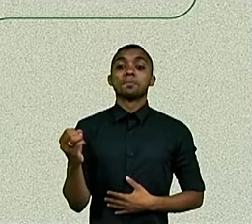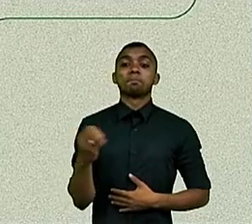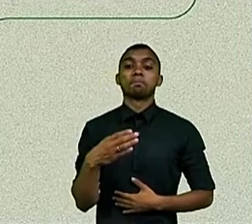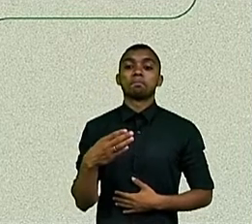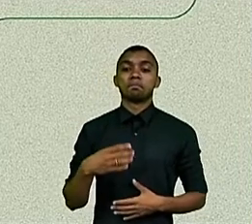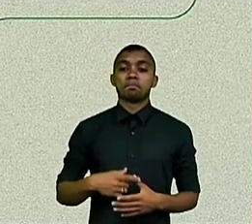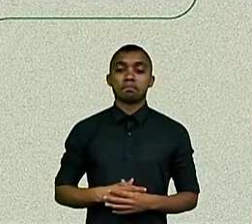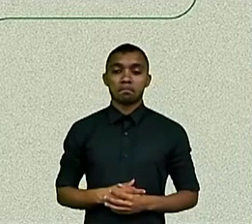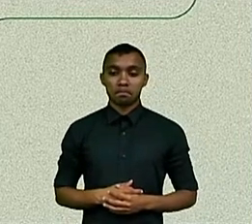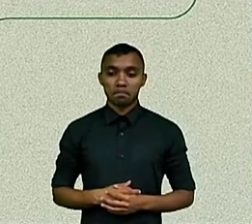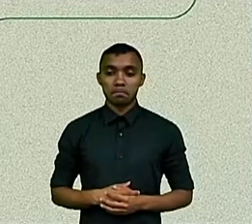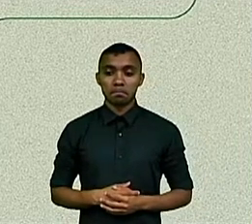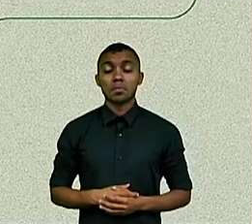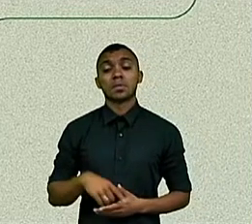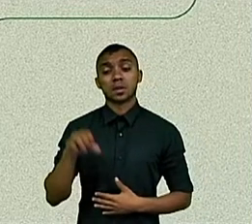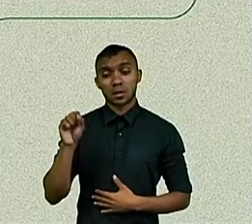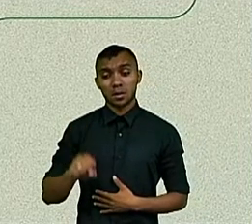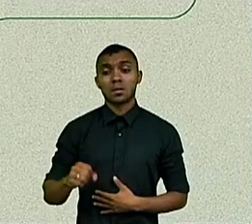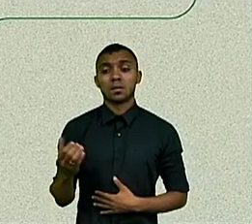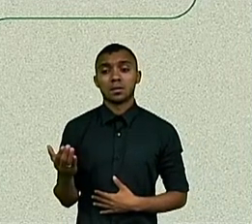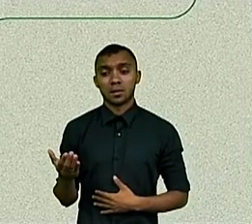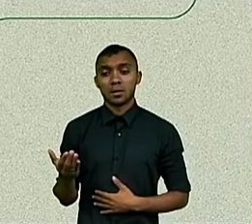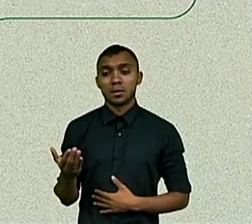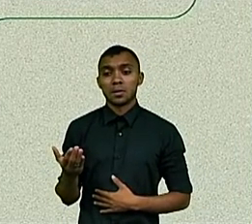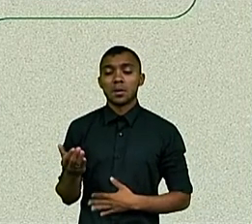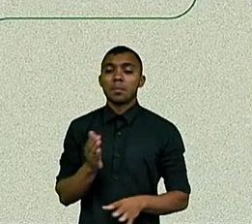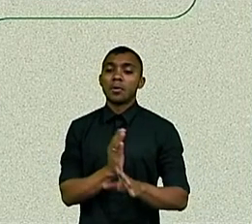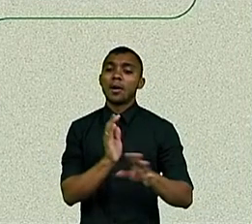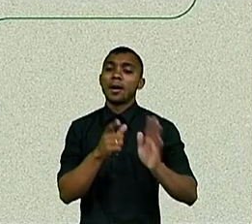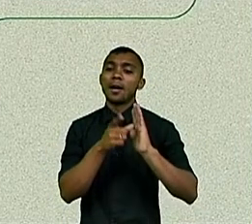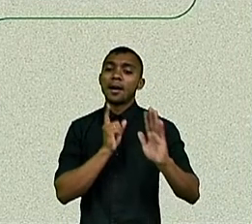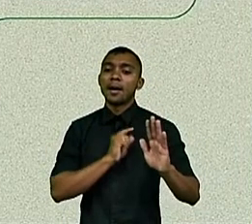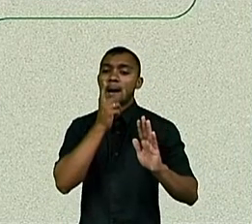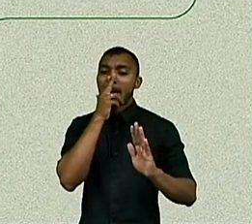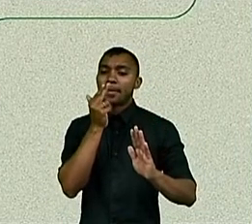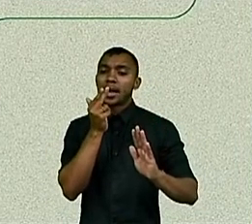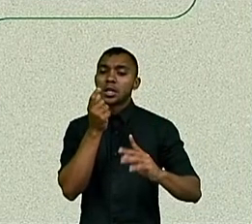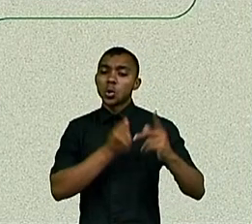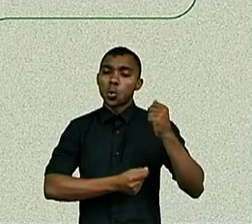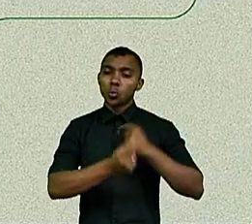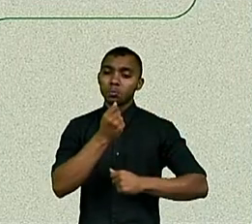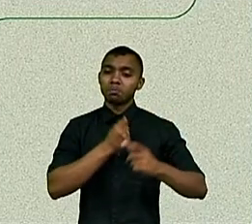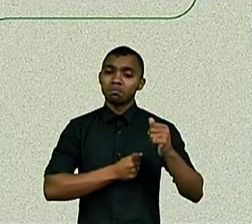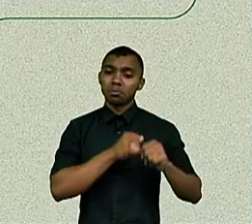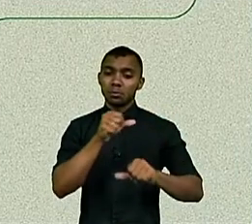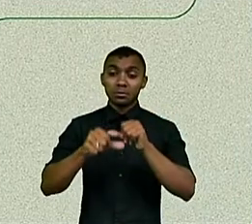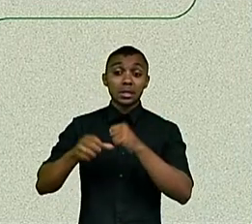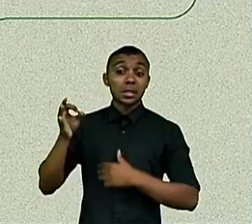Com certeza que indicava a manutenção da economia mercantilista